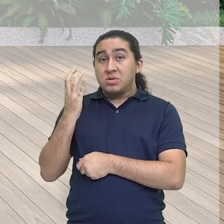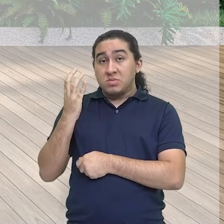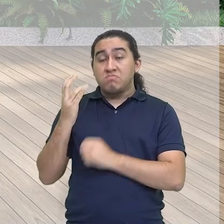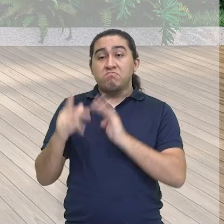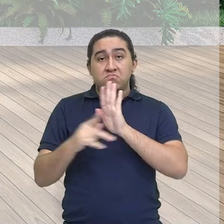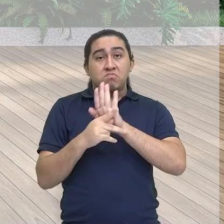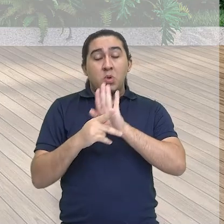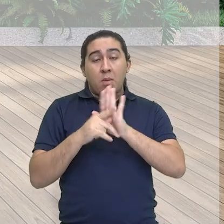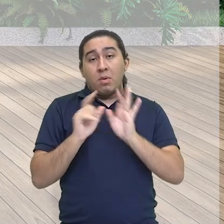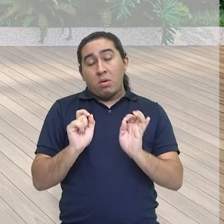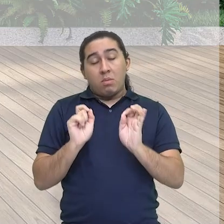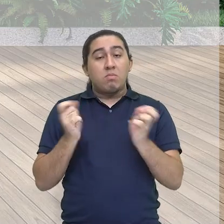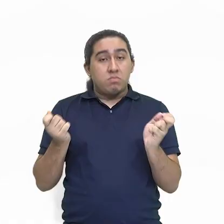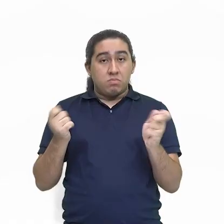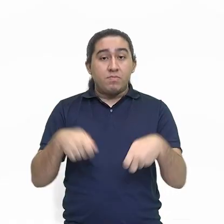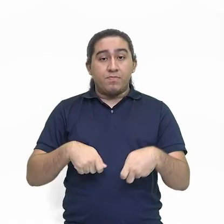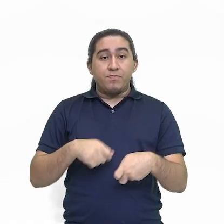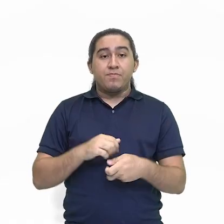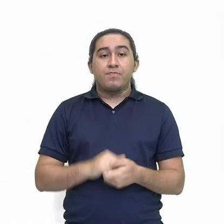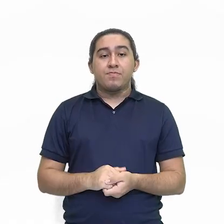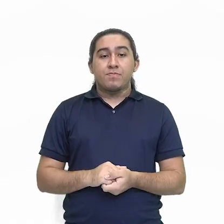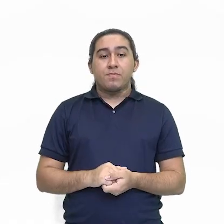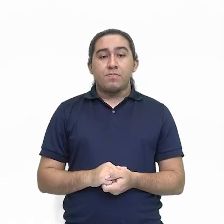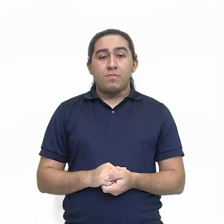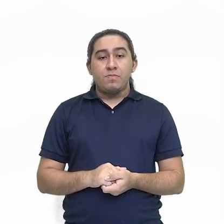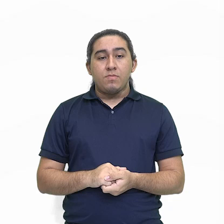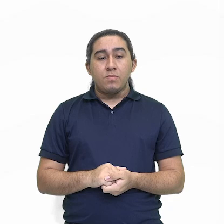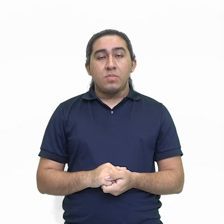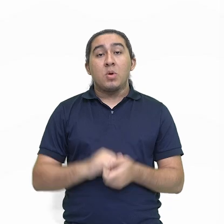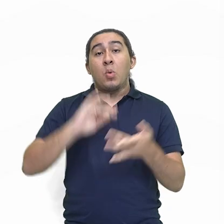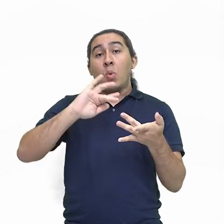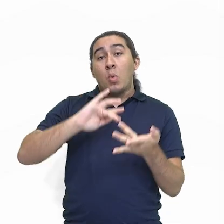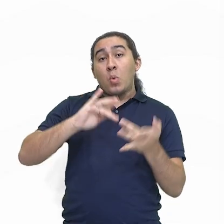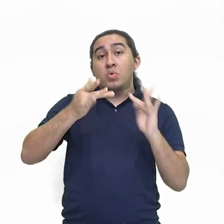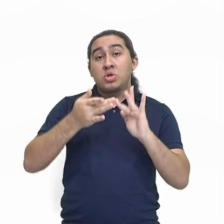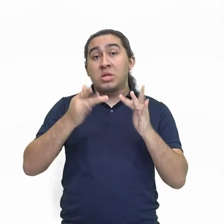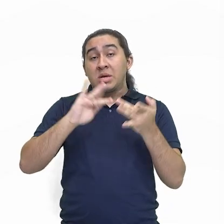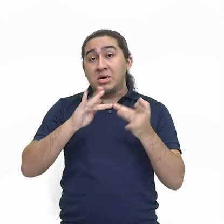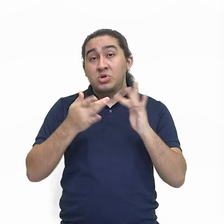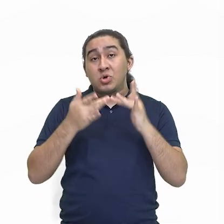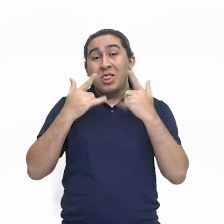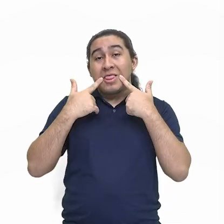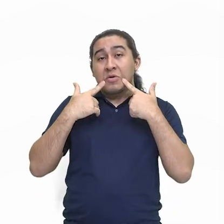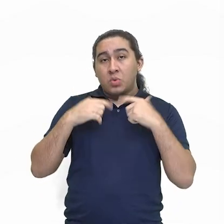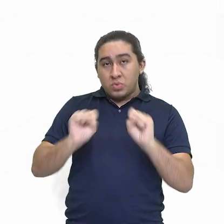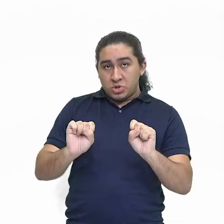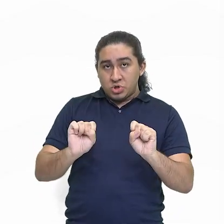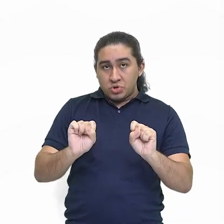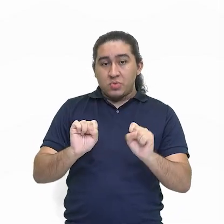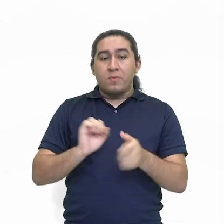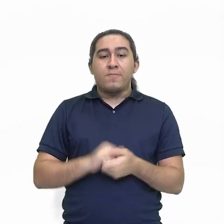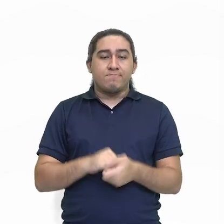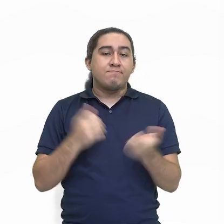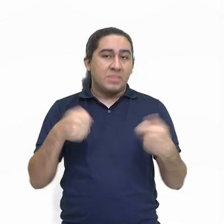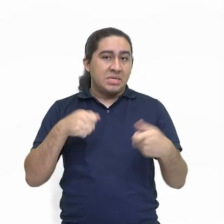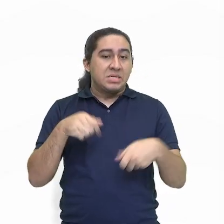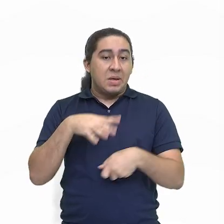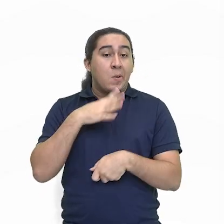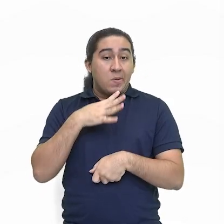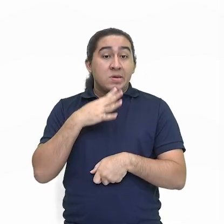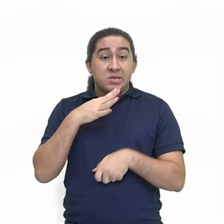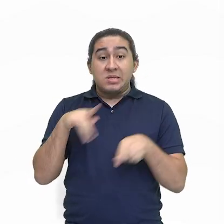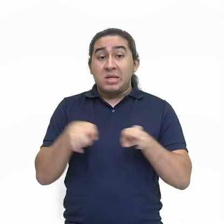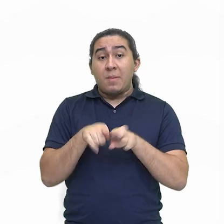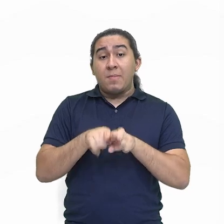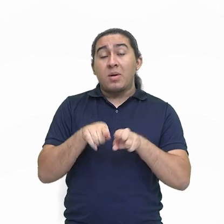estou realizando. O contexto linguístico. É necessário que eu conheça quais são